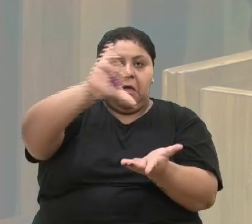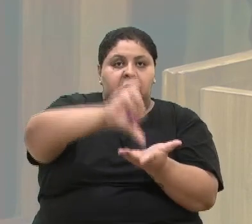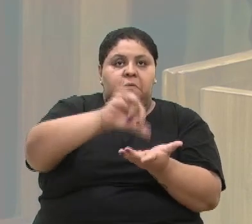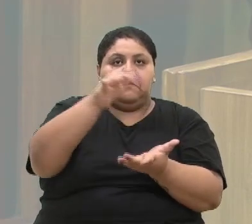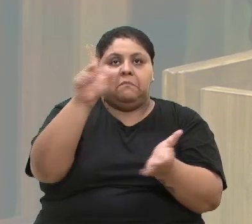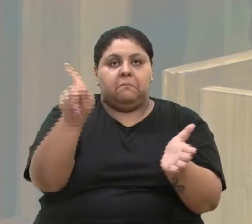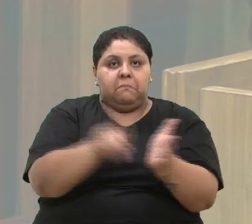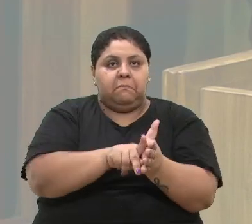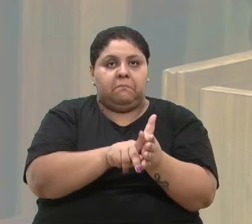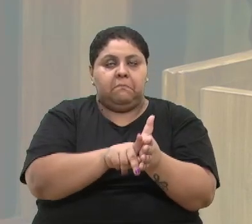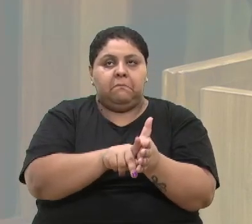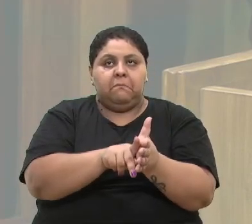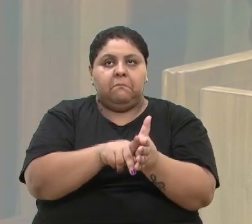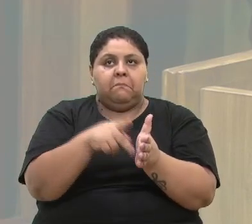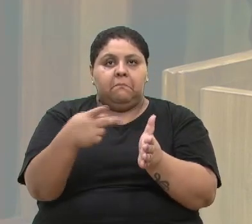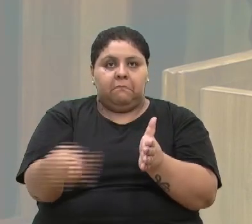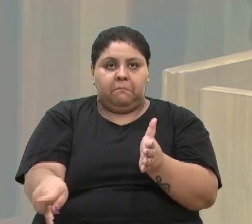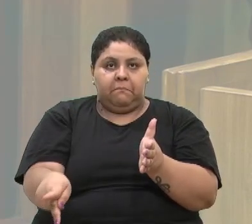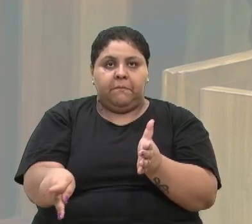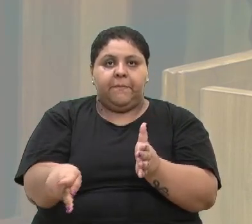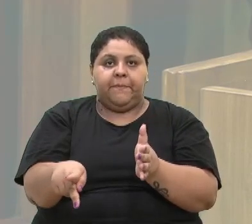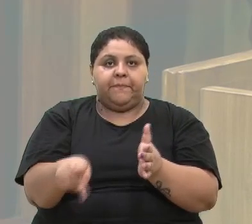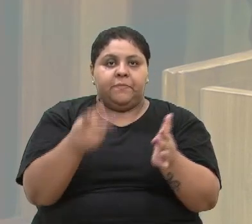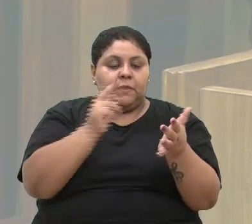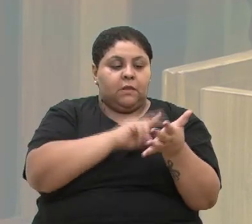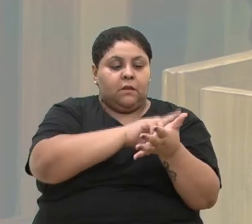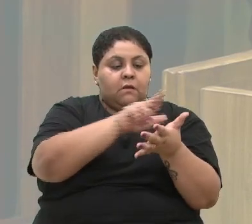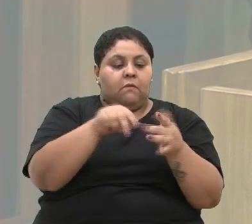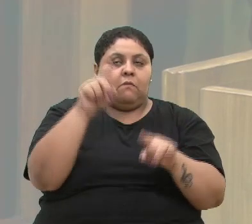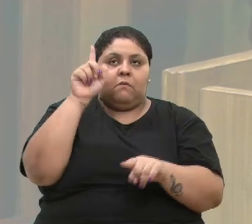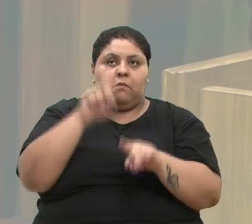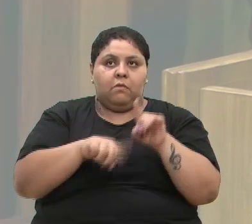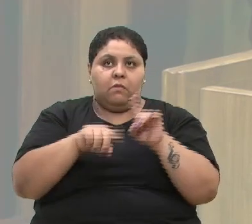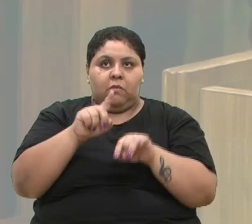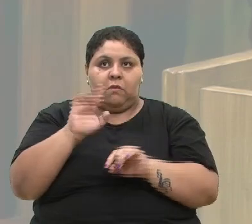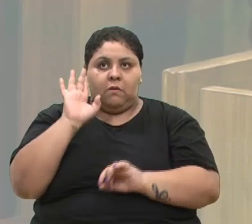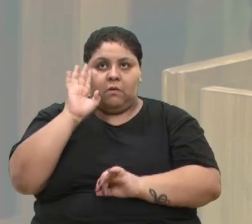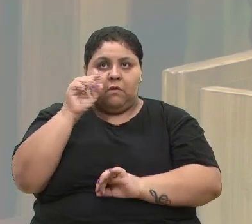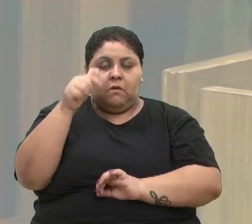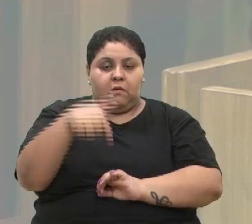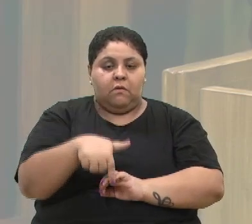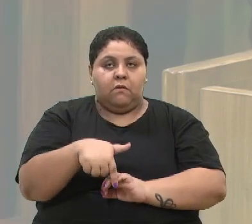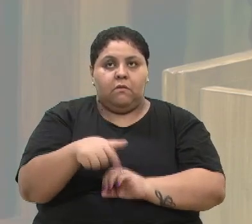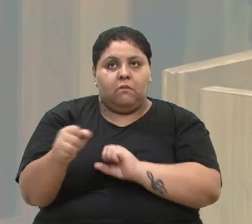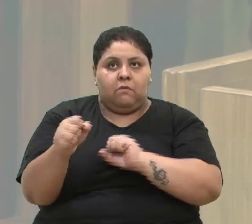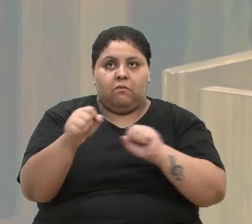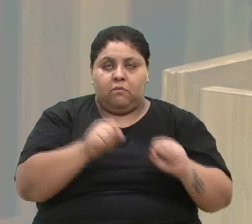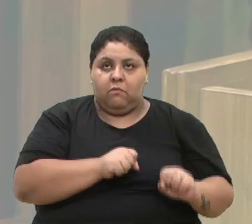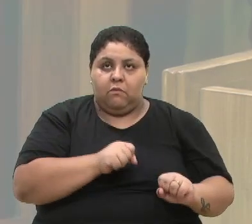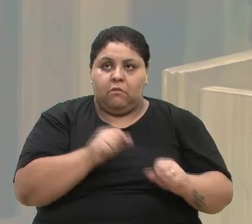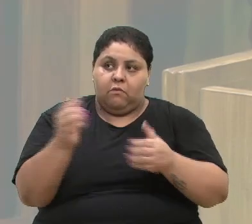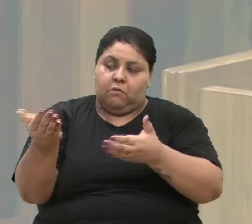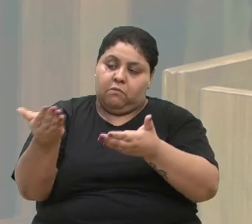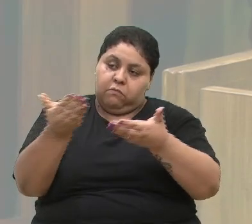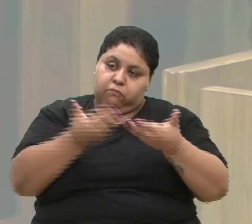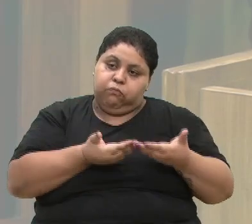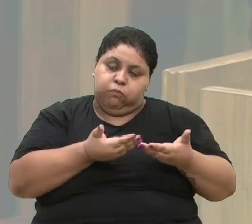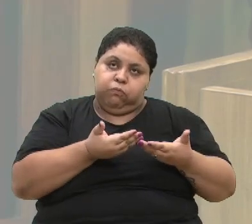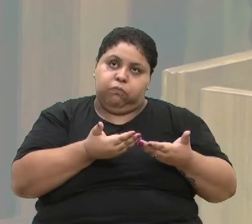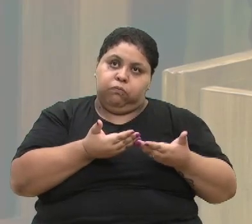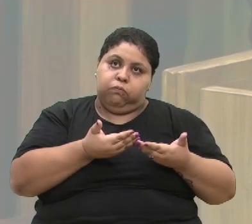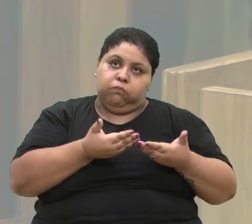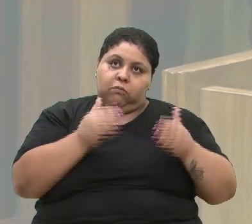Sul, aonde diversas atividades acontecem nessa rua coberta. Podemos convidar os colégios para